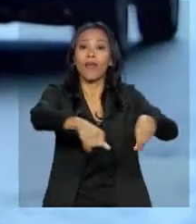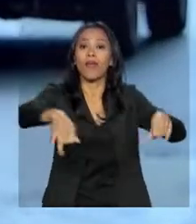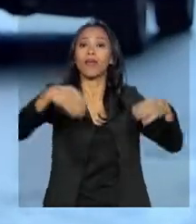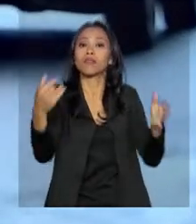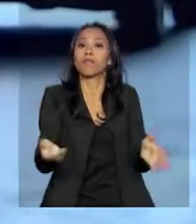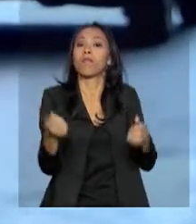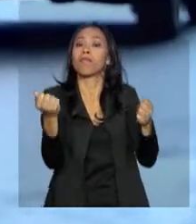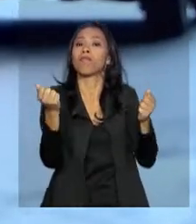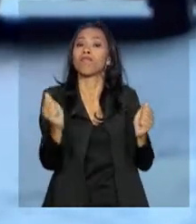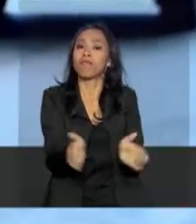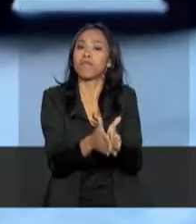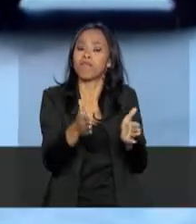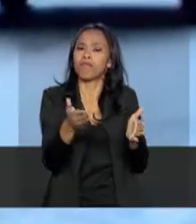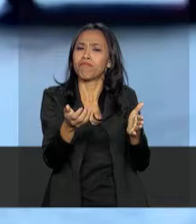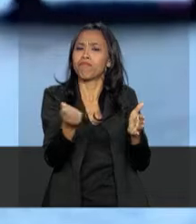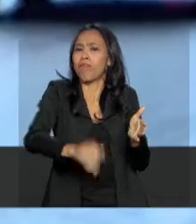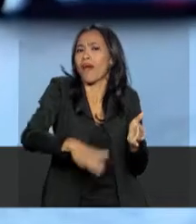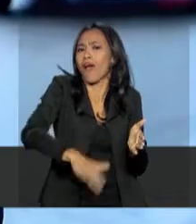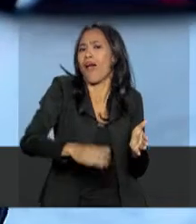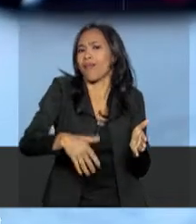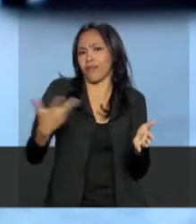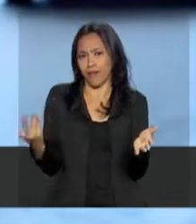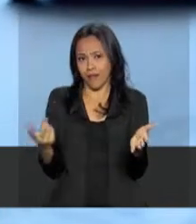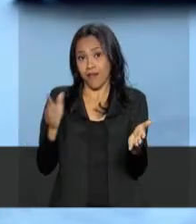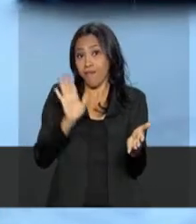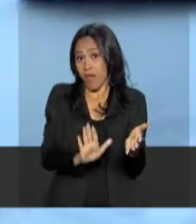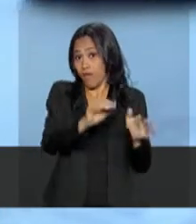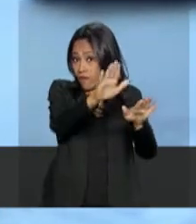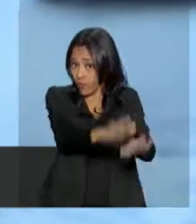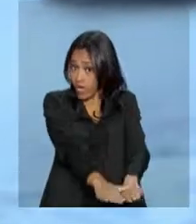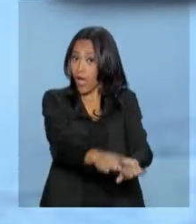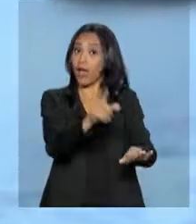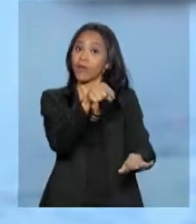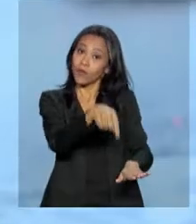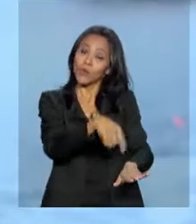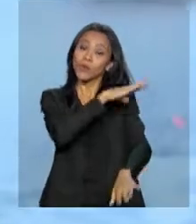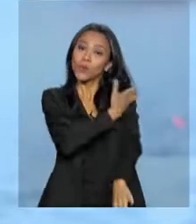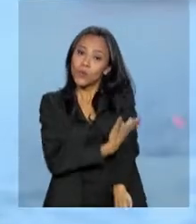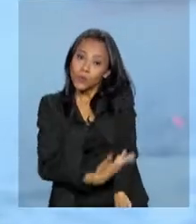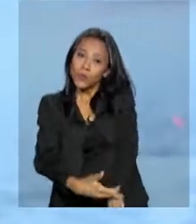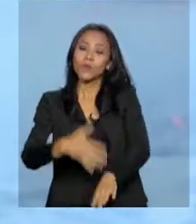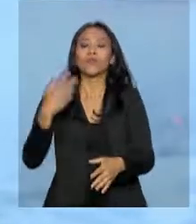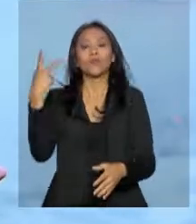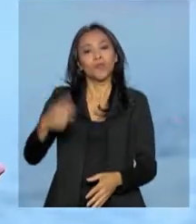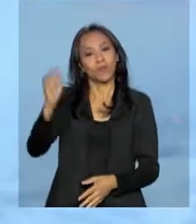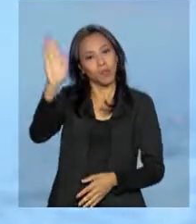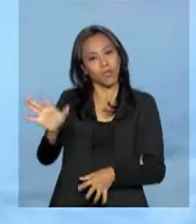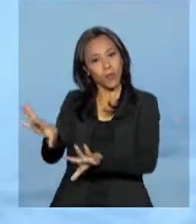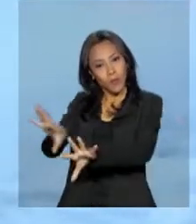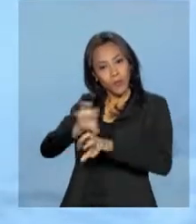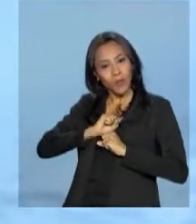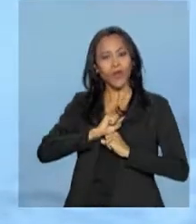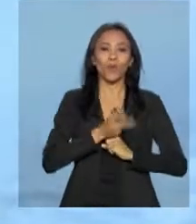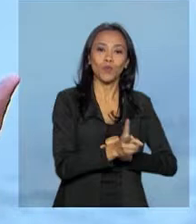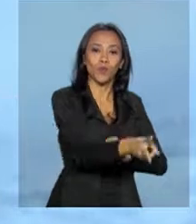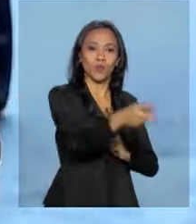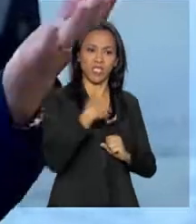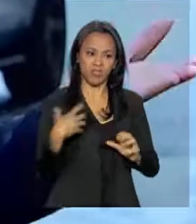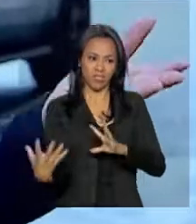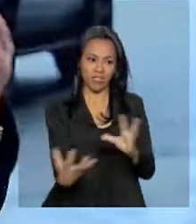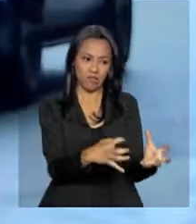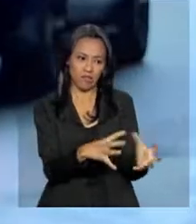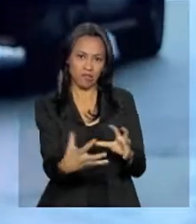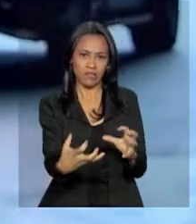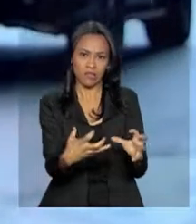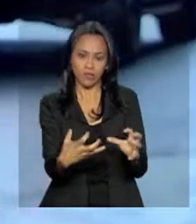ficaram conhecidos como brasiguaios mas mantiveram aqui os hábitos e os costumes do brasil isso criou um clima de rivalidade